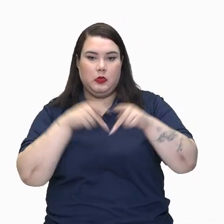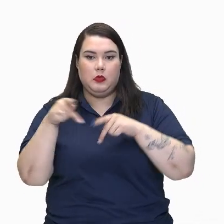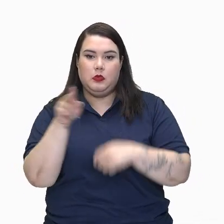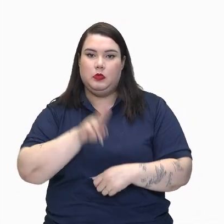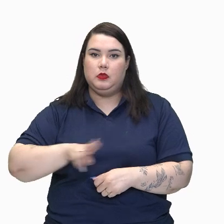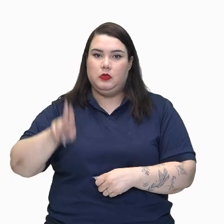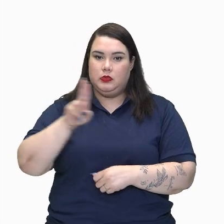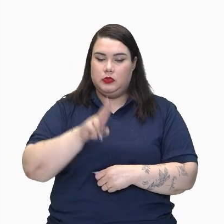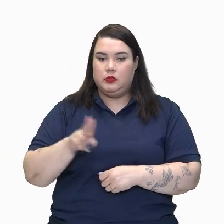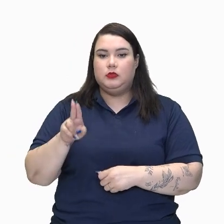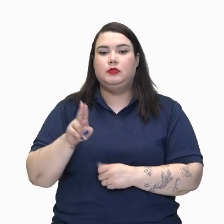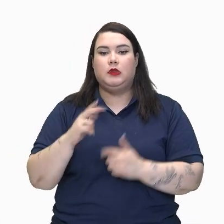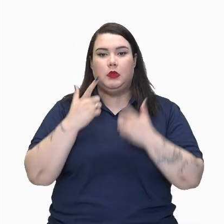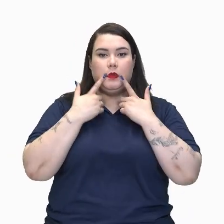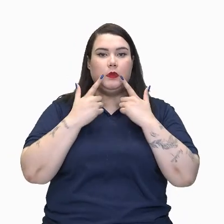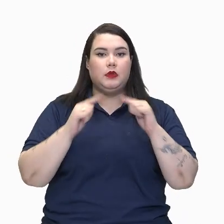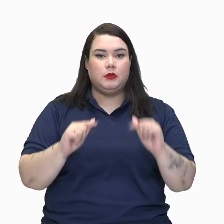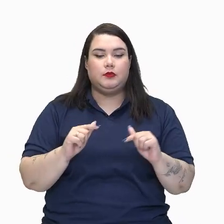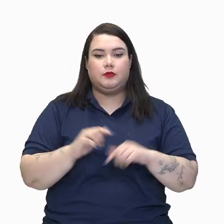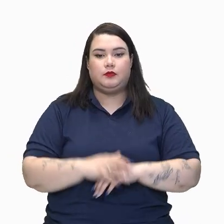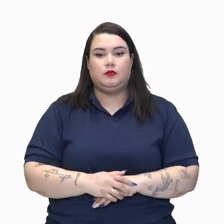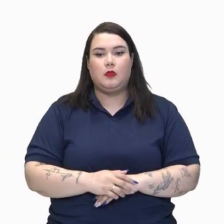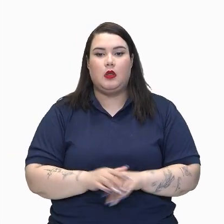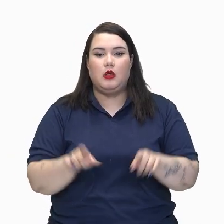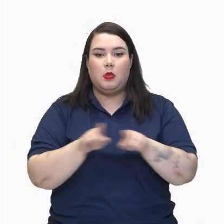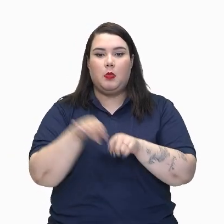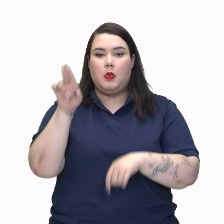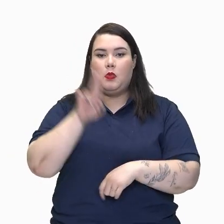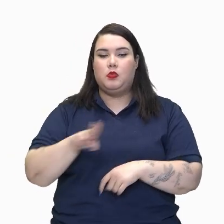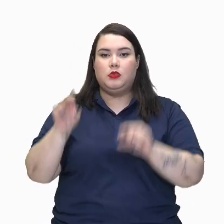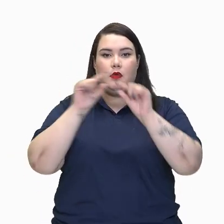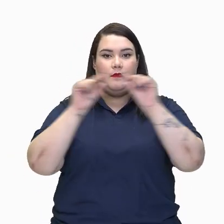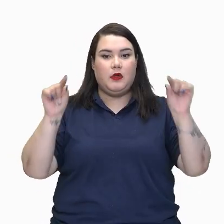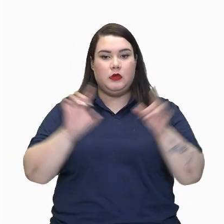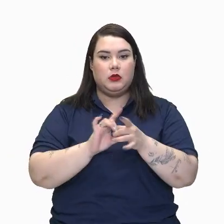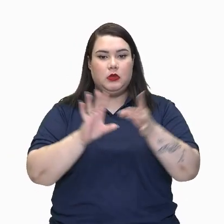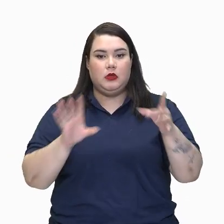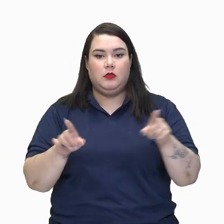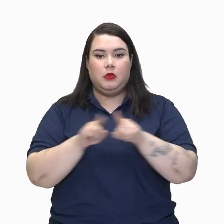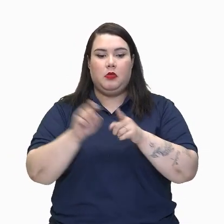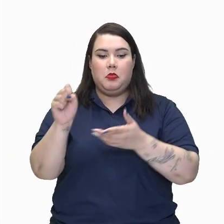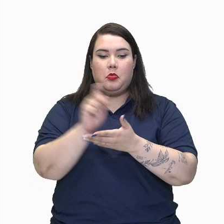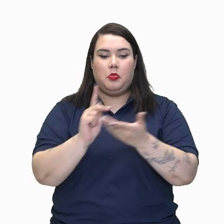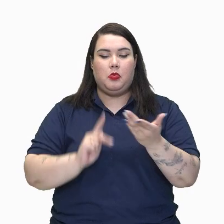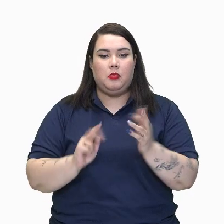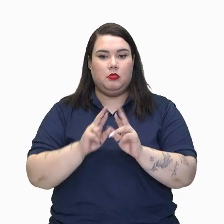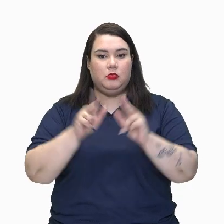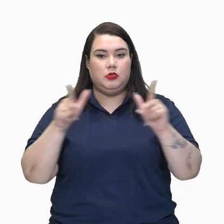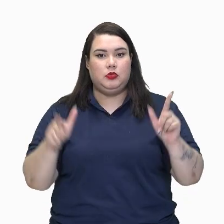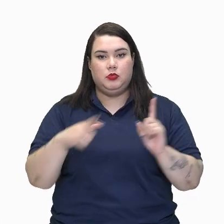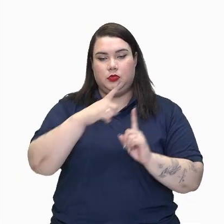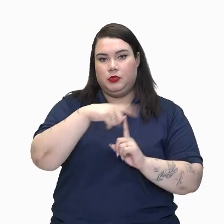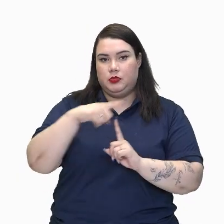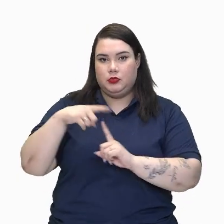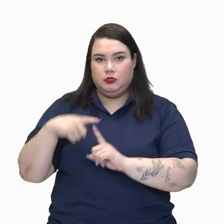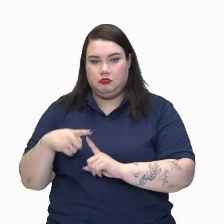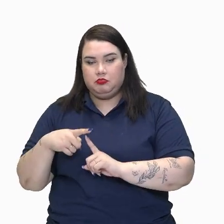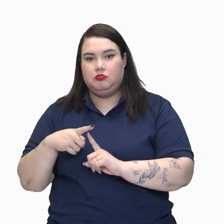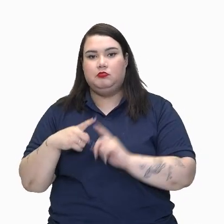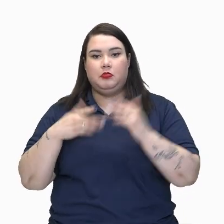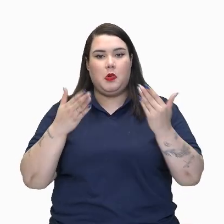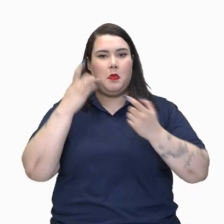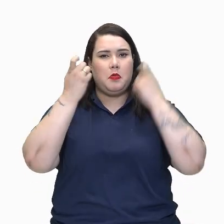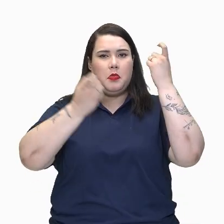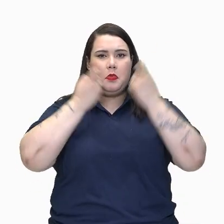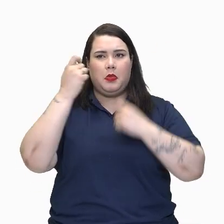a imagem do povo. Então nós temos o uso de versos livres e formas poéticas inovadoras. Não eram preocupados tanto com a